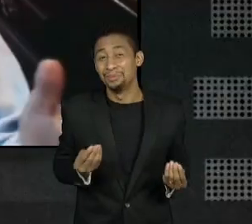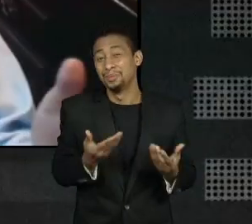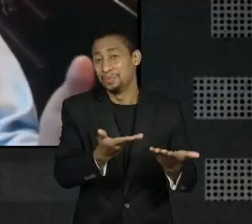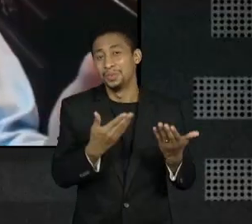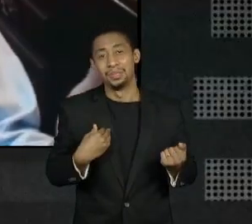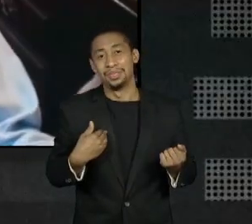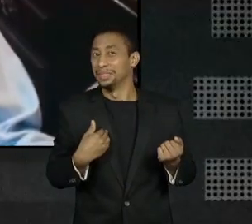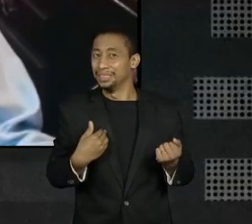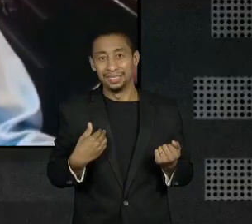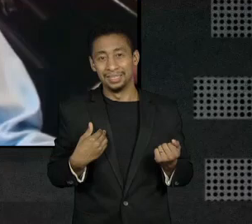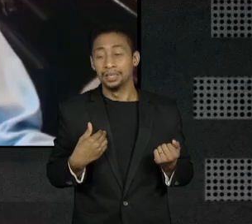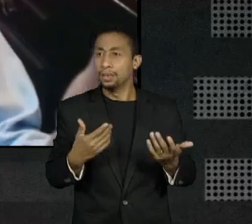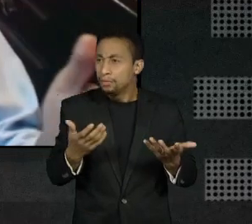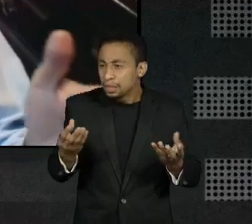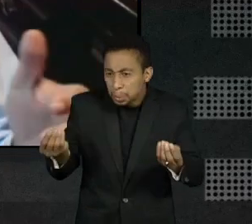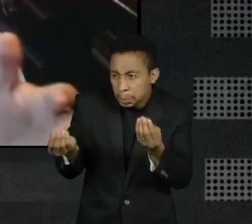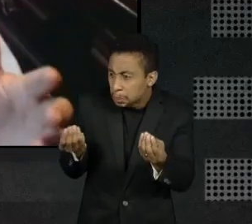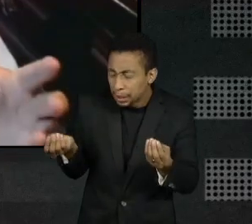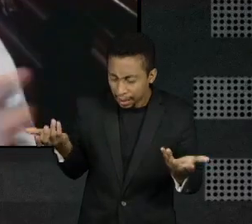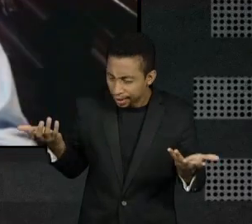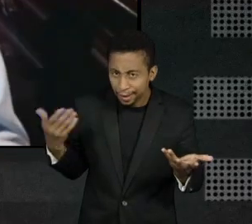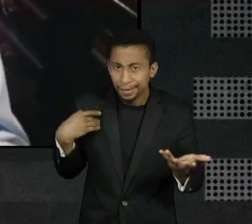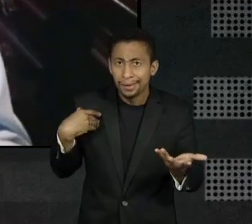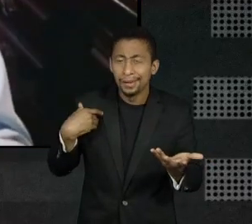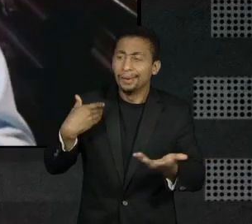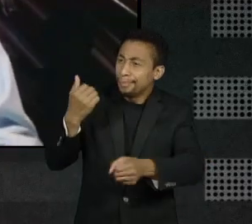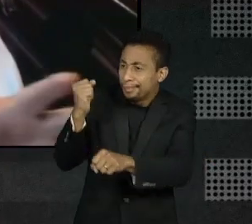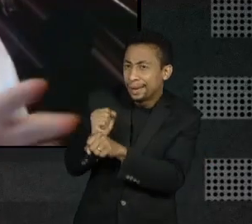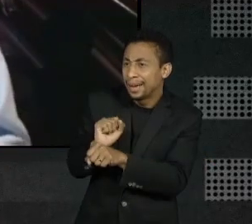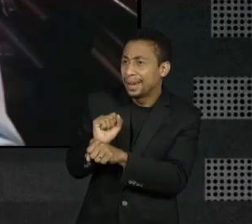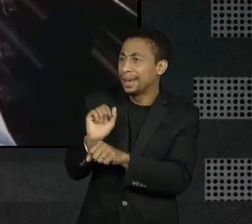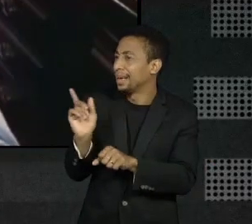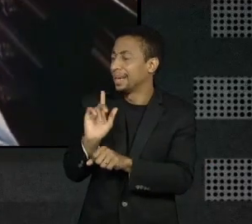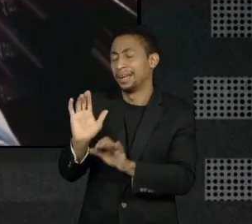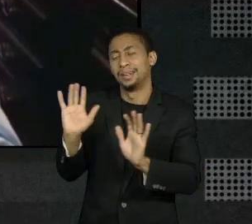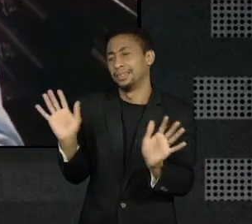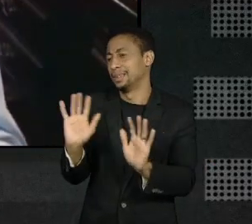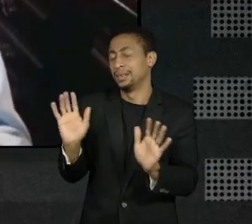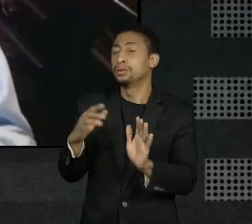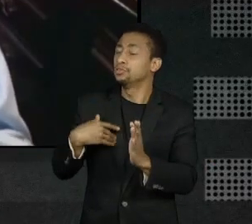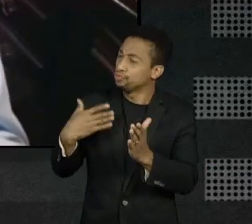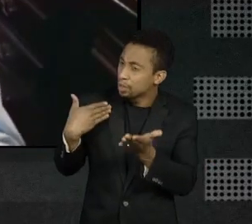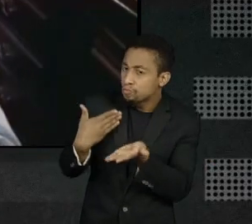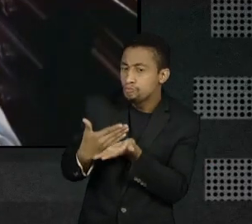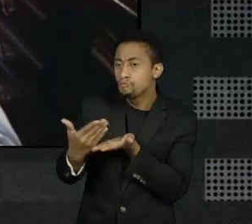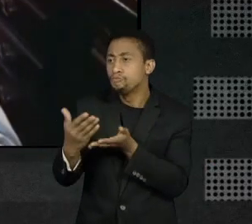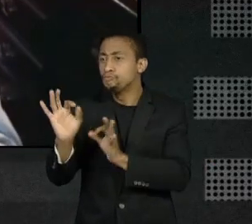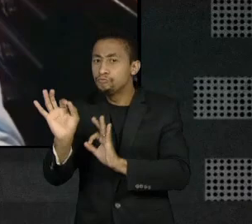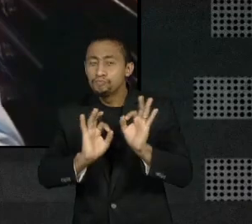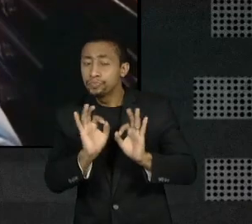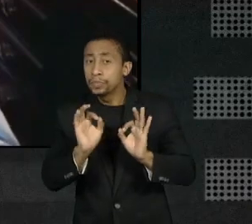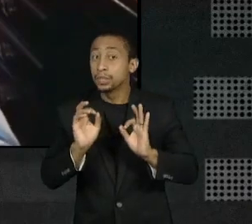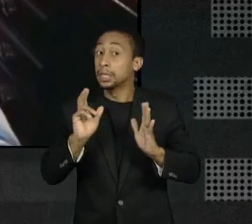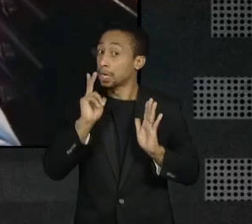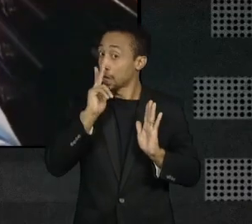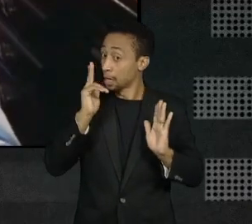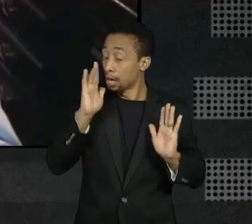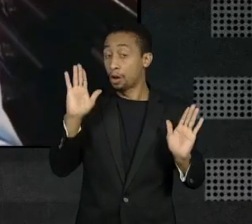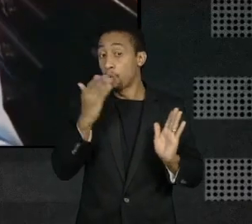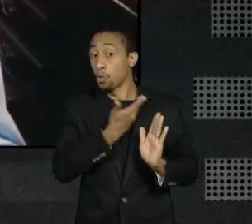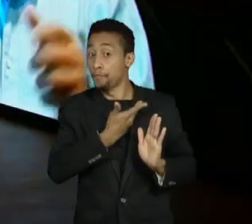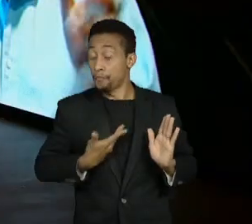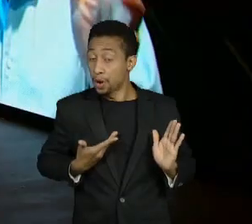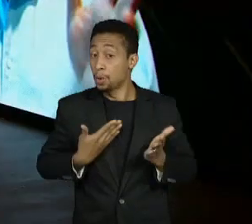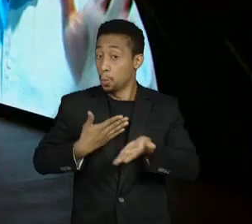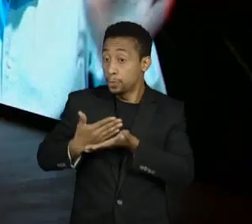Está todo mundo aí me acompanhando. Estamos já conseguindo alguns bons resultados. Parece que o governo está se preocupando com isso já